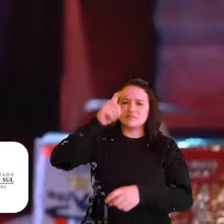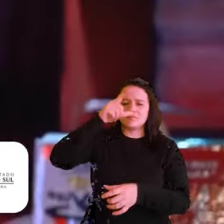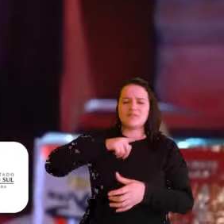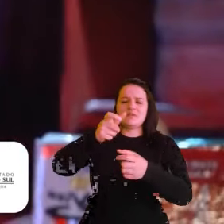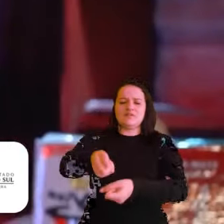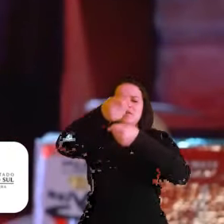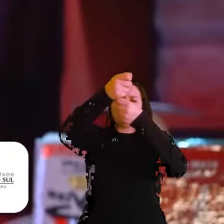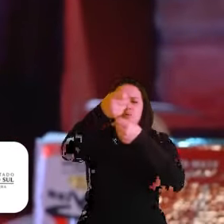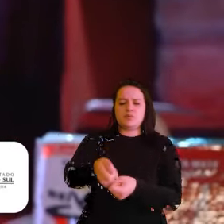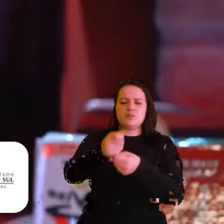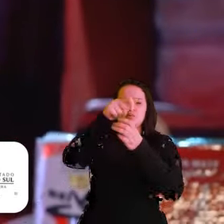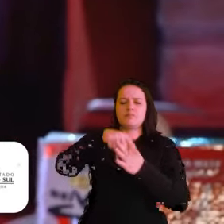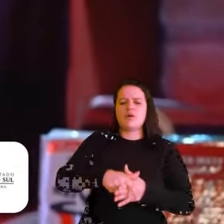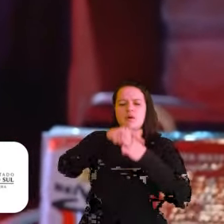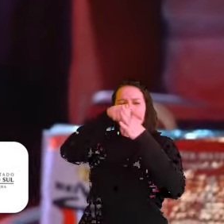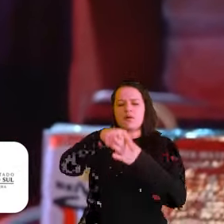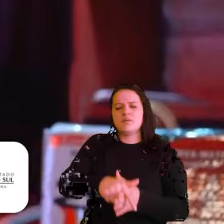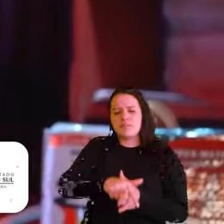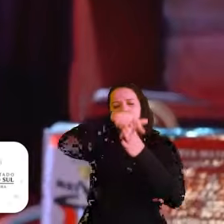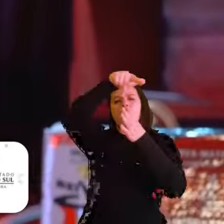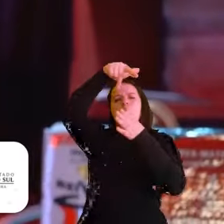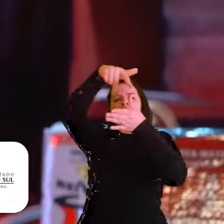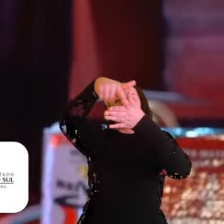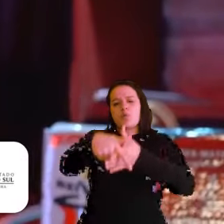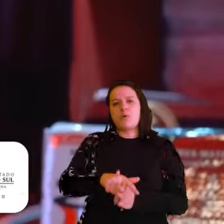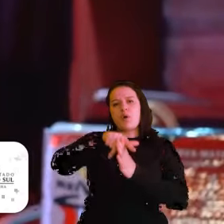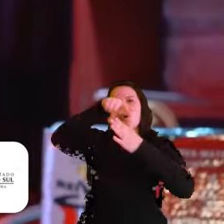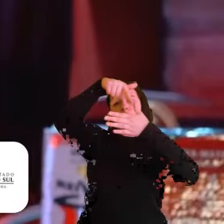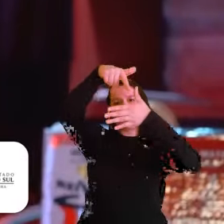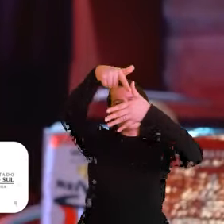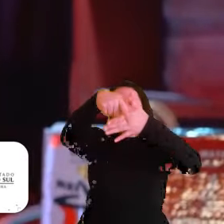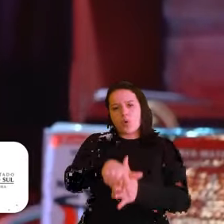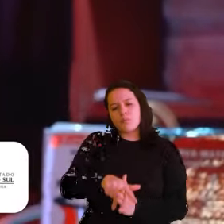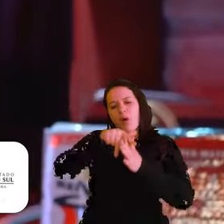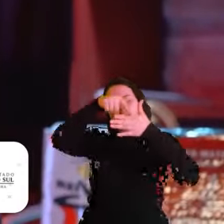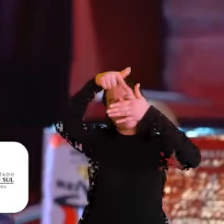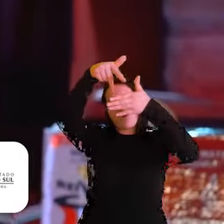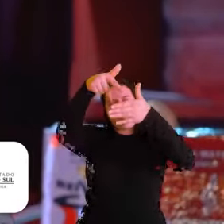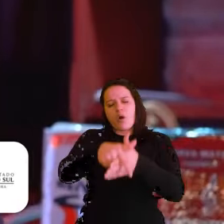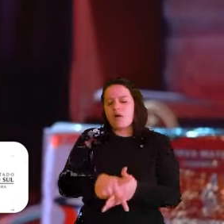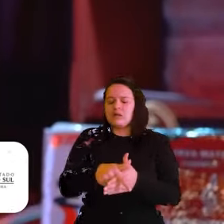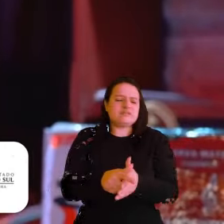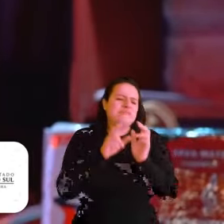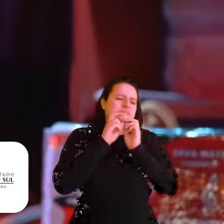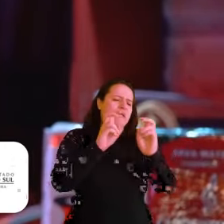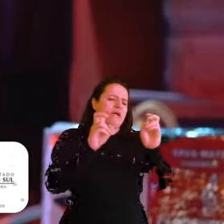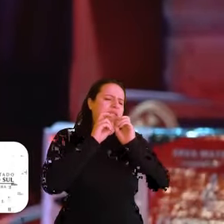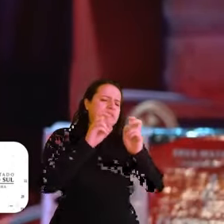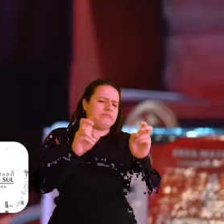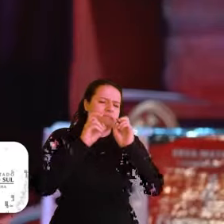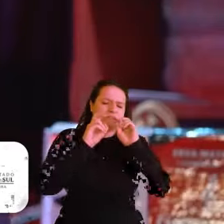nas mãos. Cuidar o primeiro pulo, ajudar mais o peão. mas deixe que